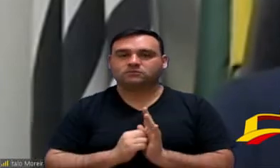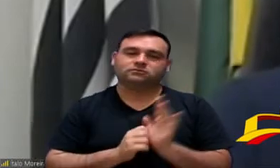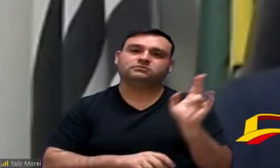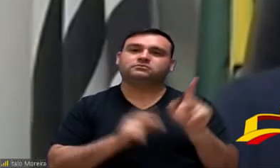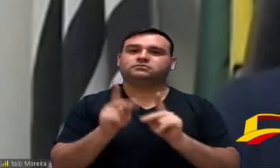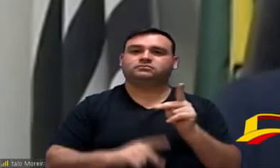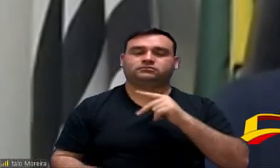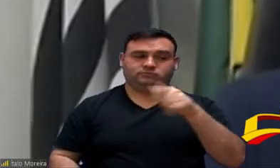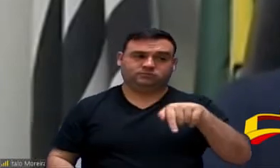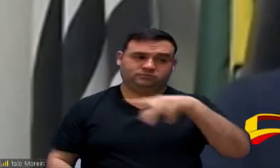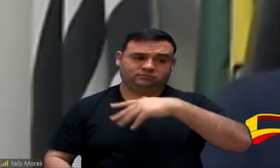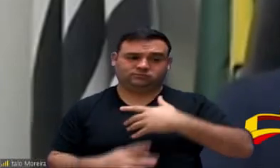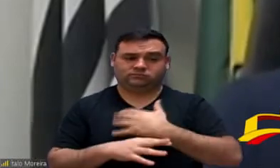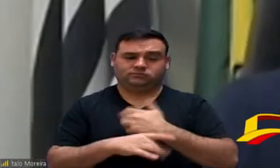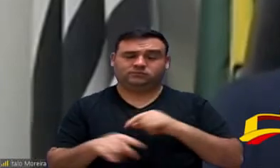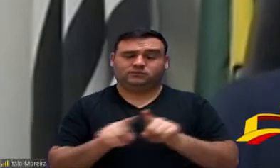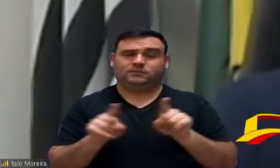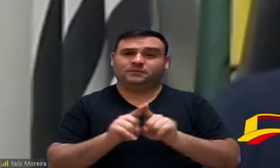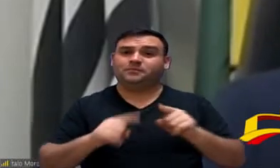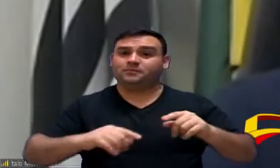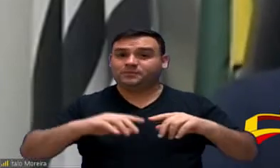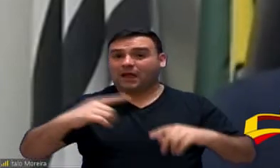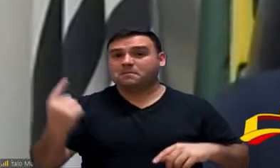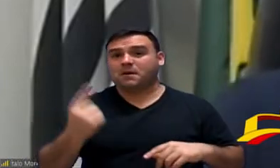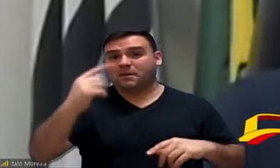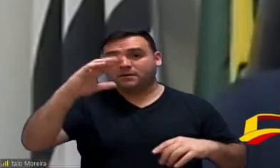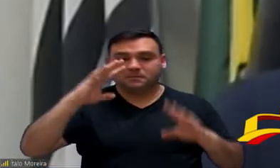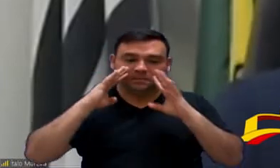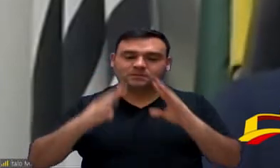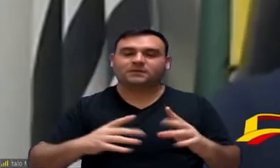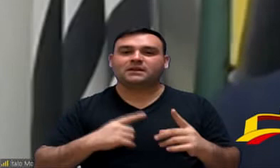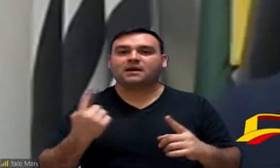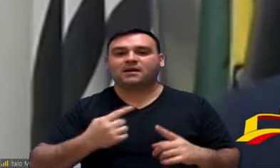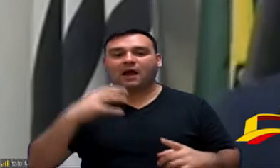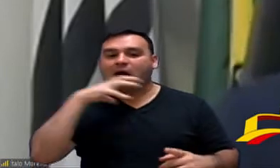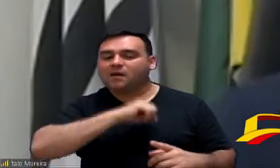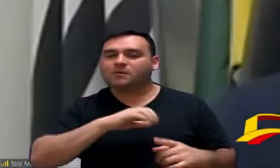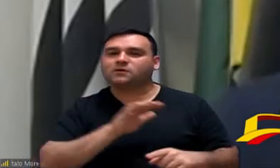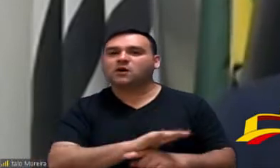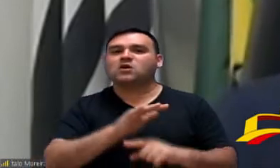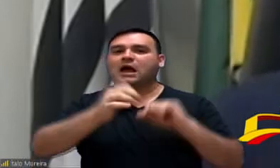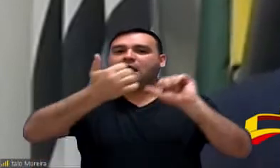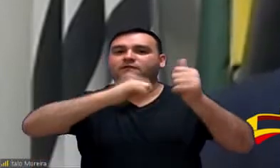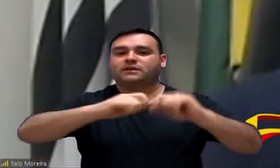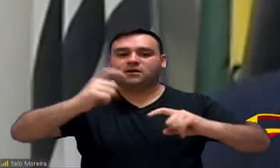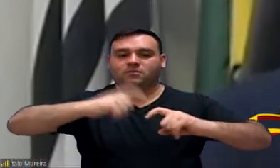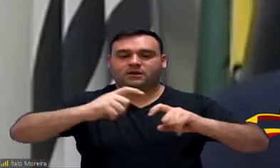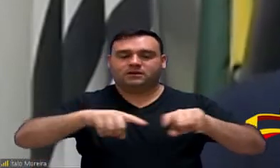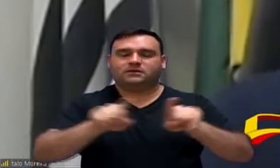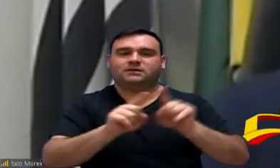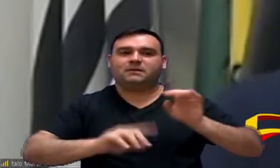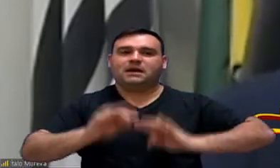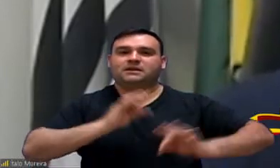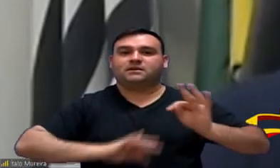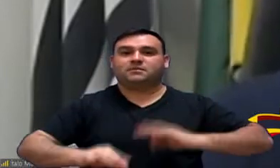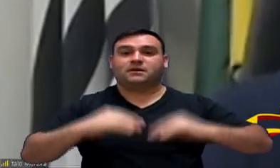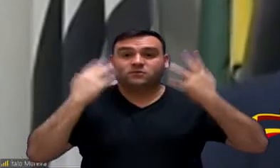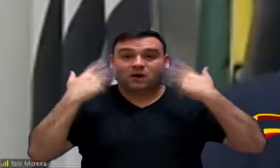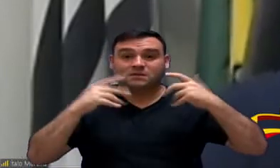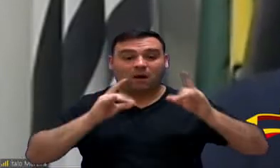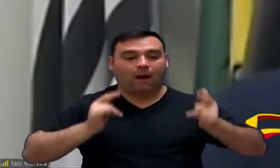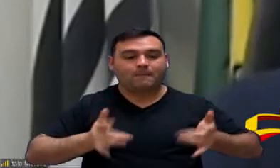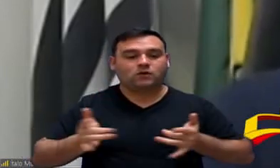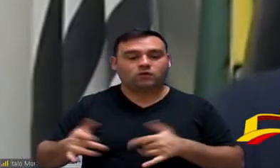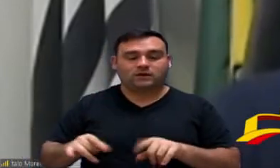e também dando direito a atendimento preferencial para primeiros socorros, avaliação clínica, atendimento e tratamento dos animais, situação de